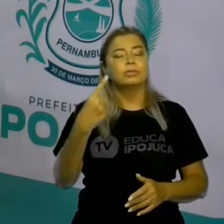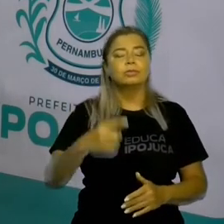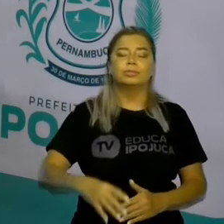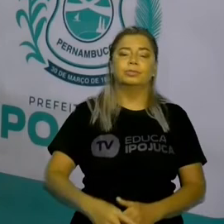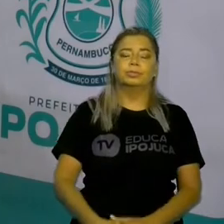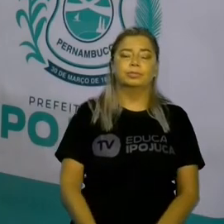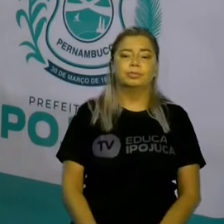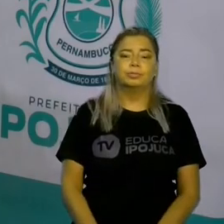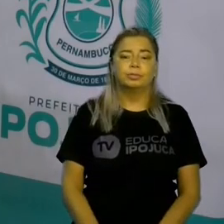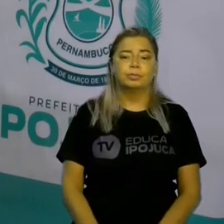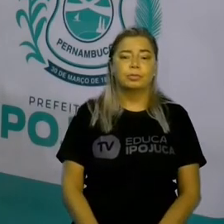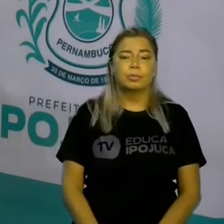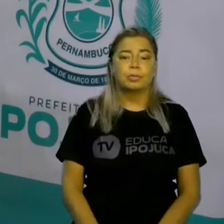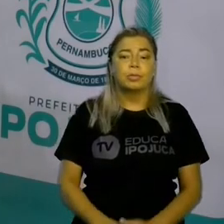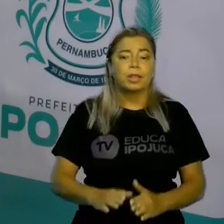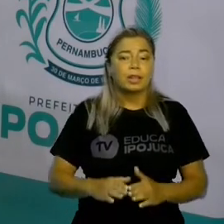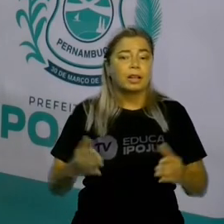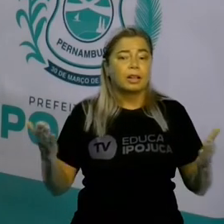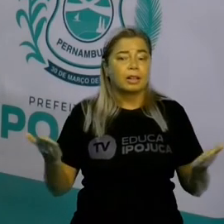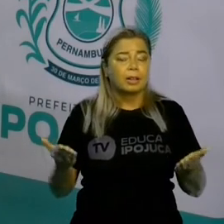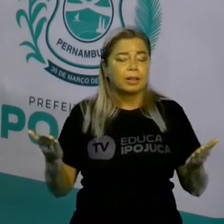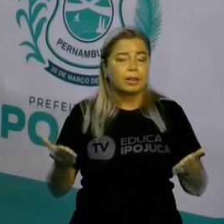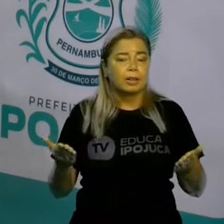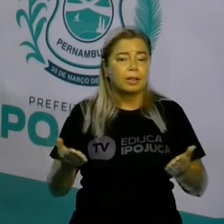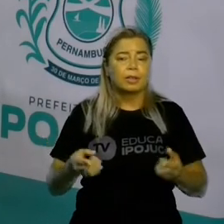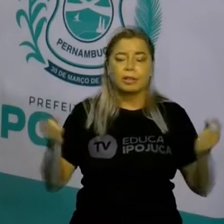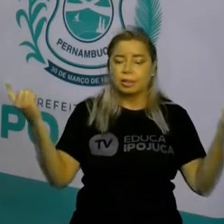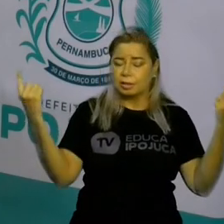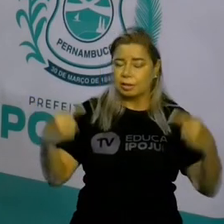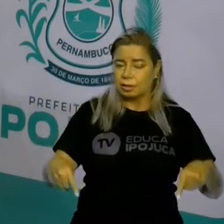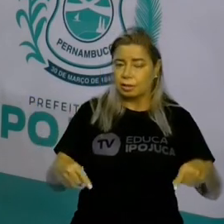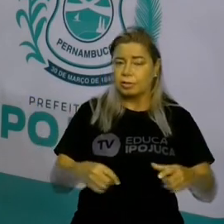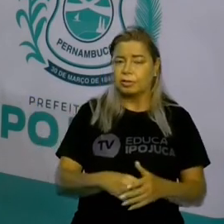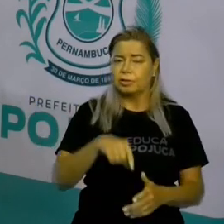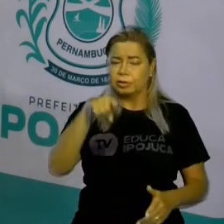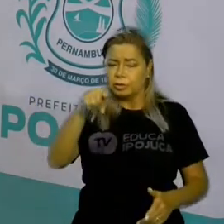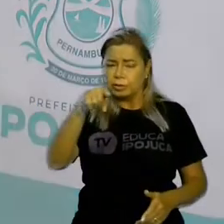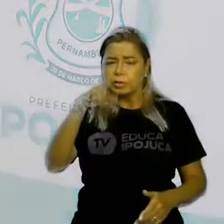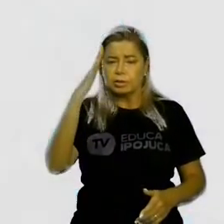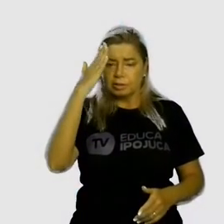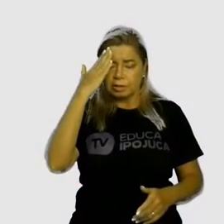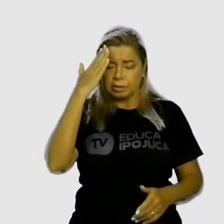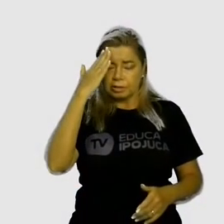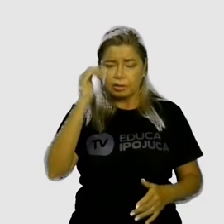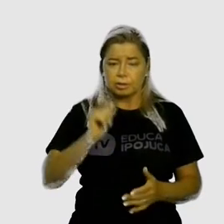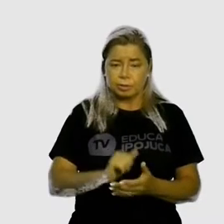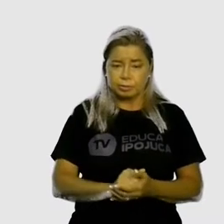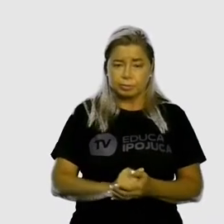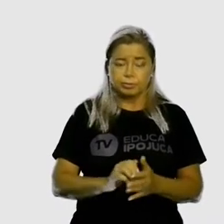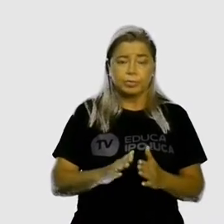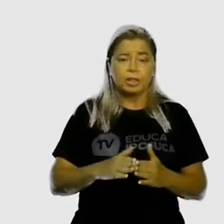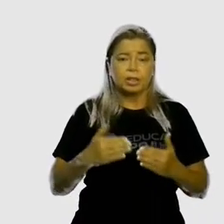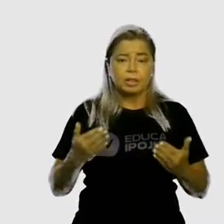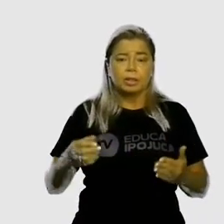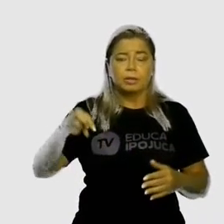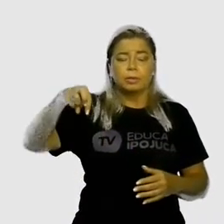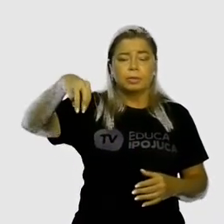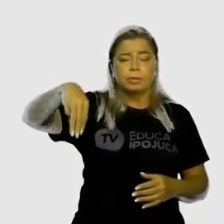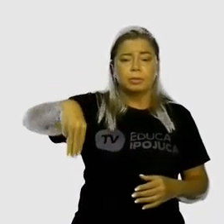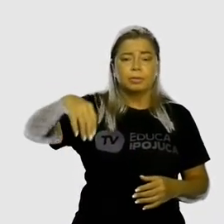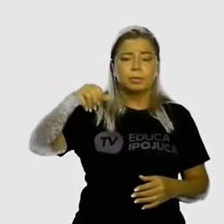E aqui, vamos então para o nosso desafio, para saber se você entendeu tudo direitinho. Se Márcio tivesse colhido o total